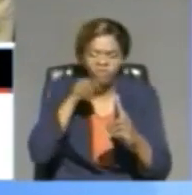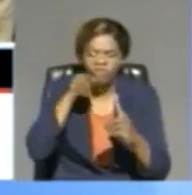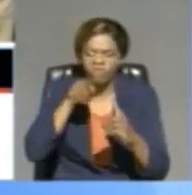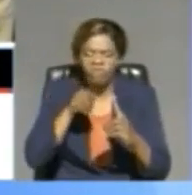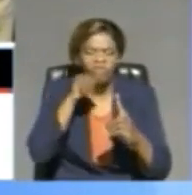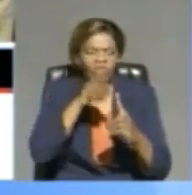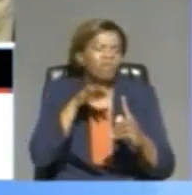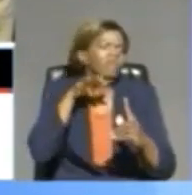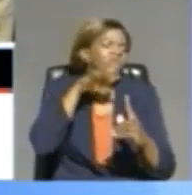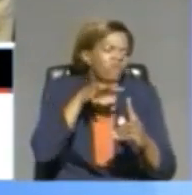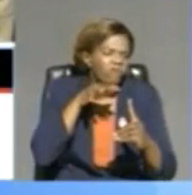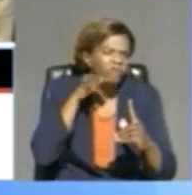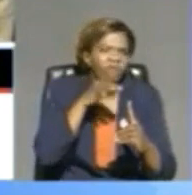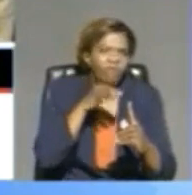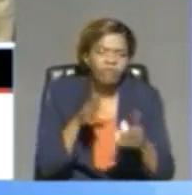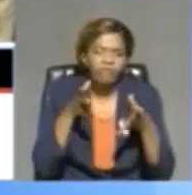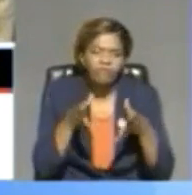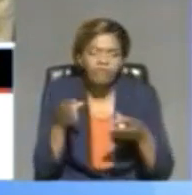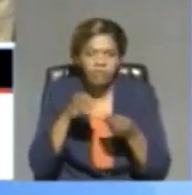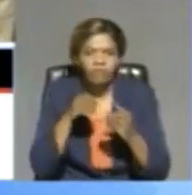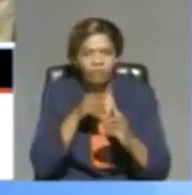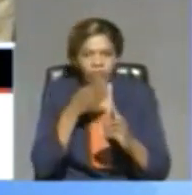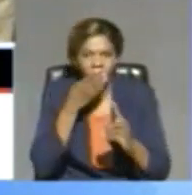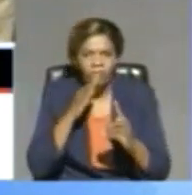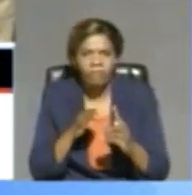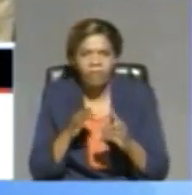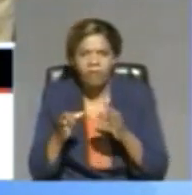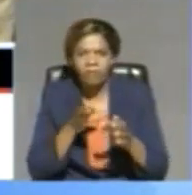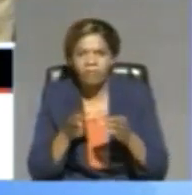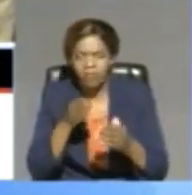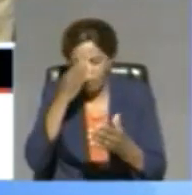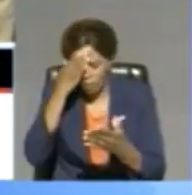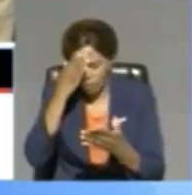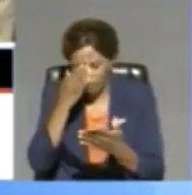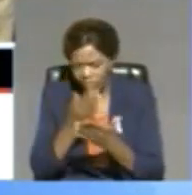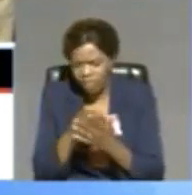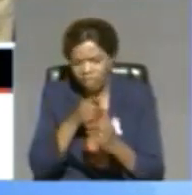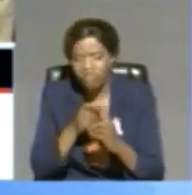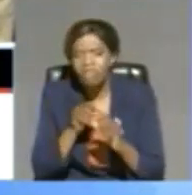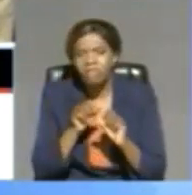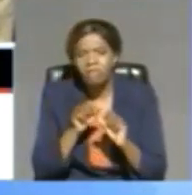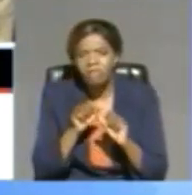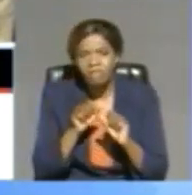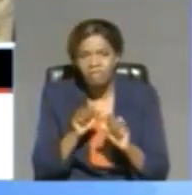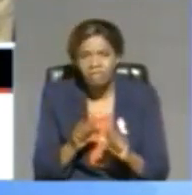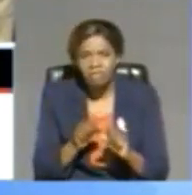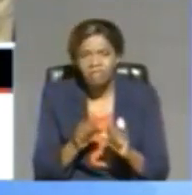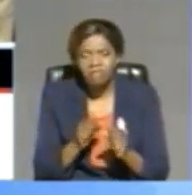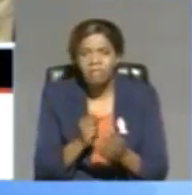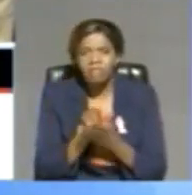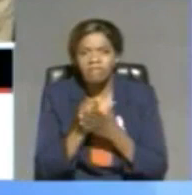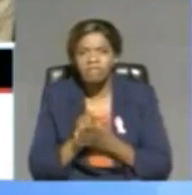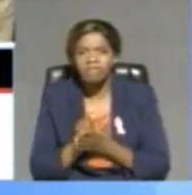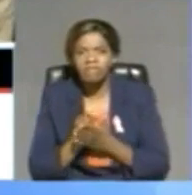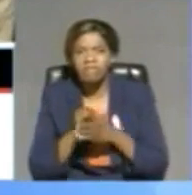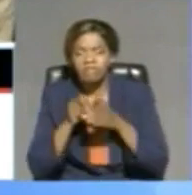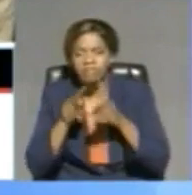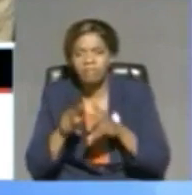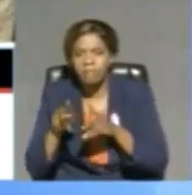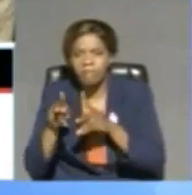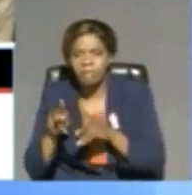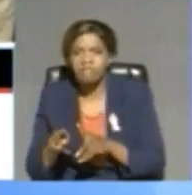canibalismo, e agora este caso acredita que será um motivo que vai ajudar os indecisos